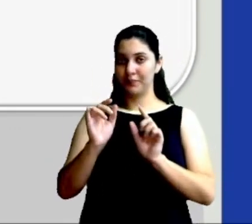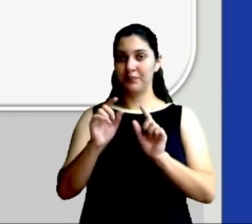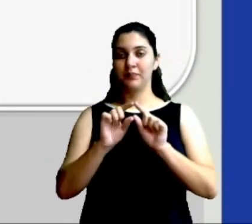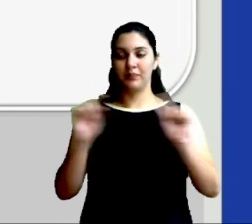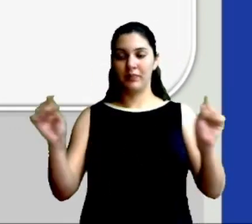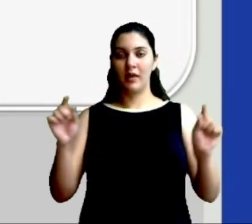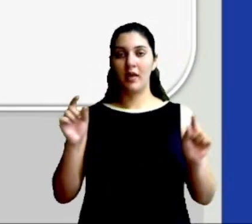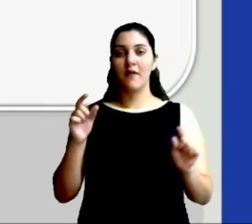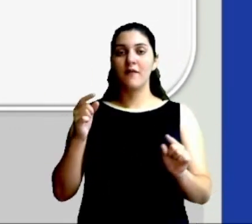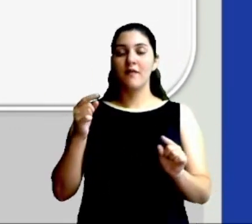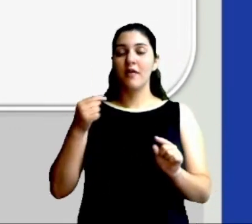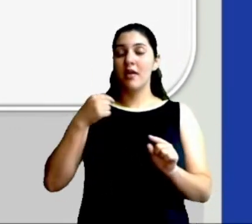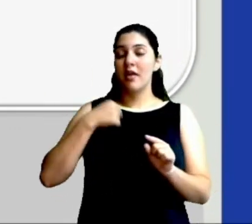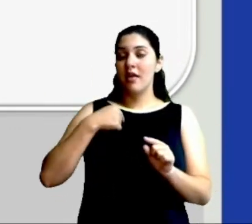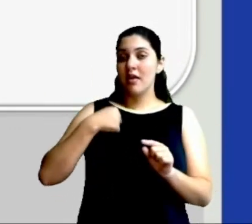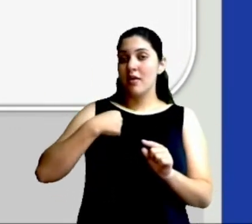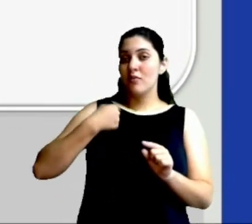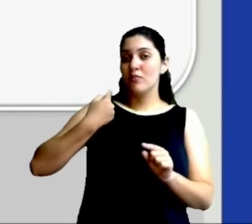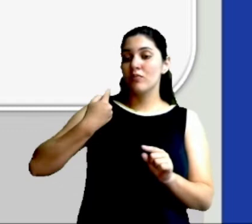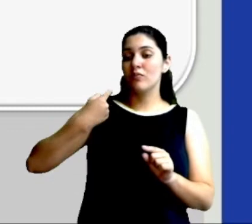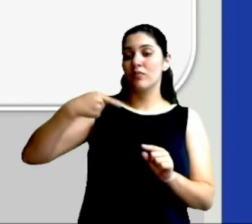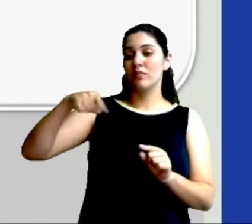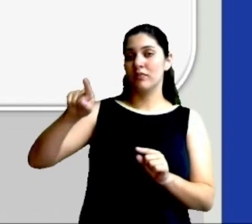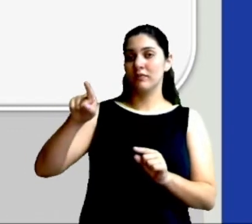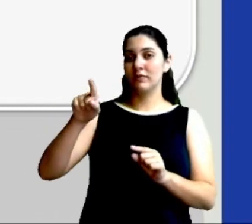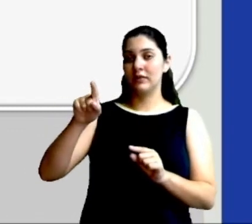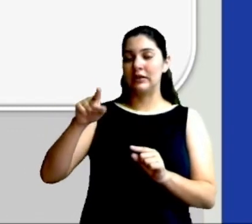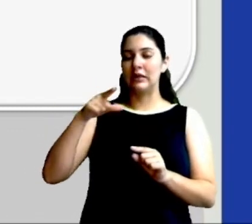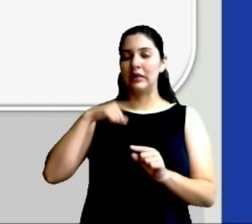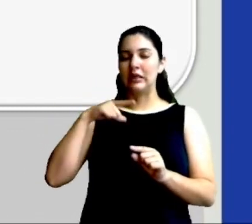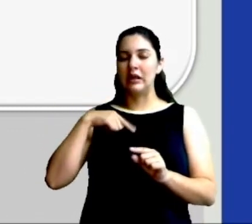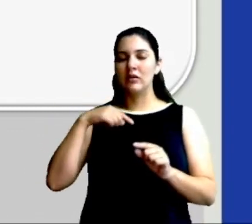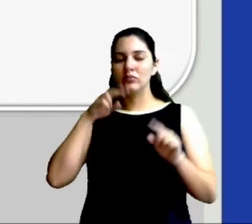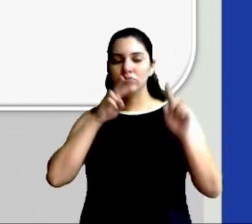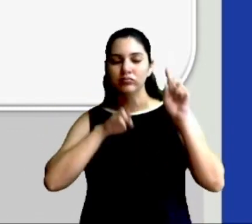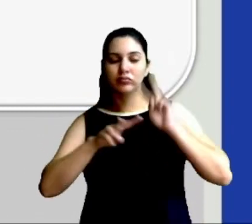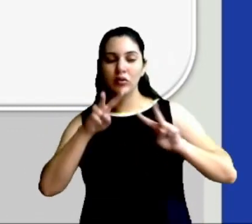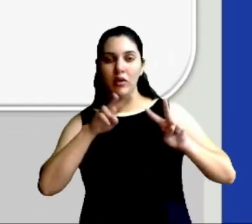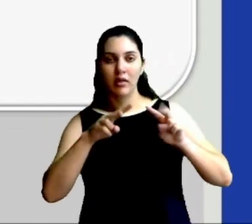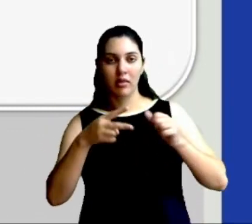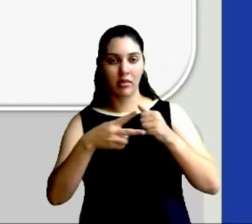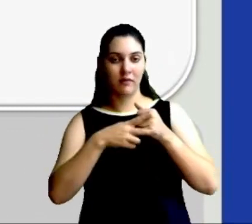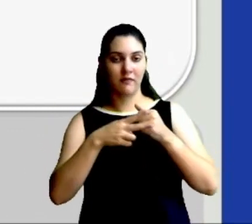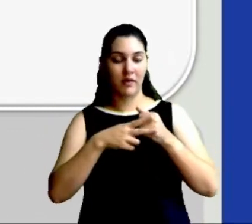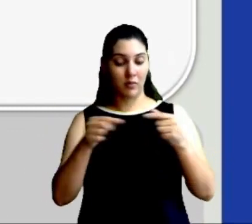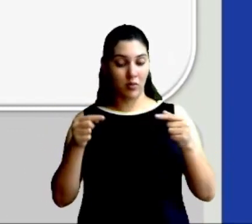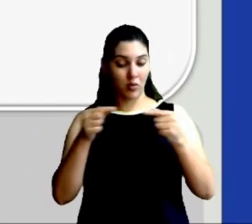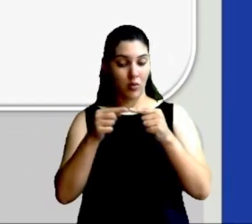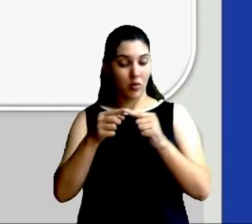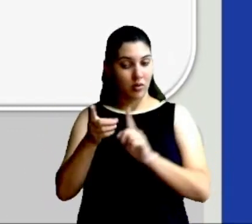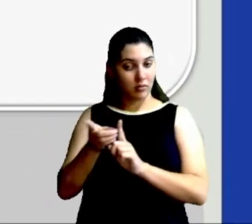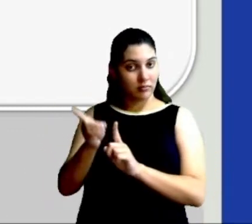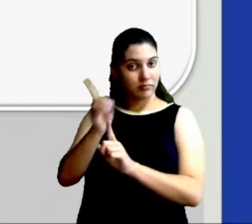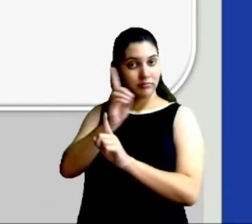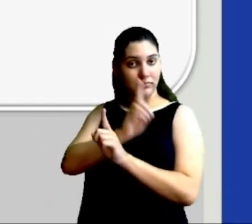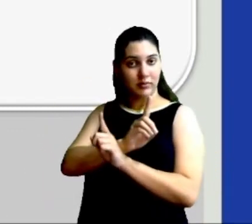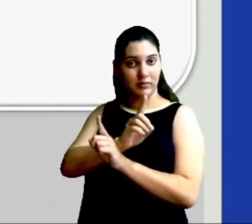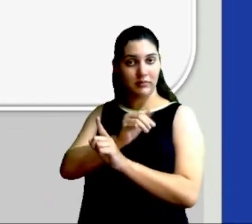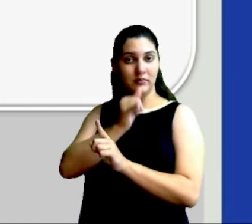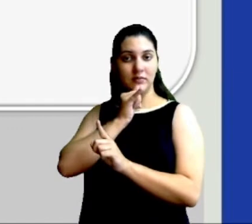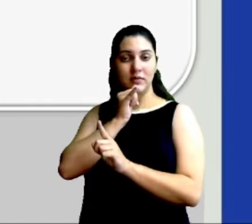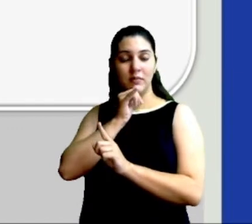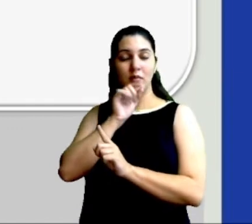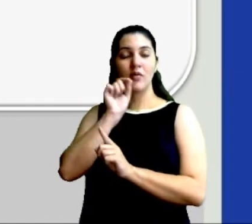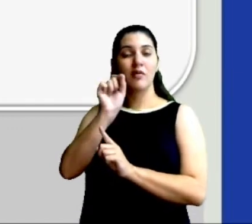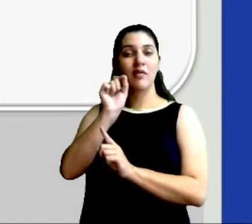Fui eu que levei. Então, dá uma olhadinha que o teu verbo concorda com o antecedente ao pronome